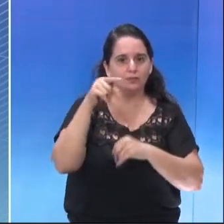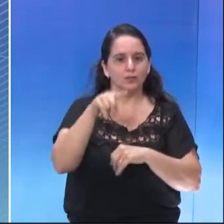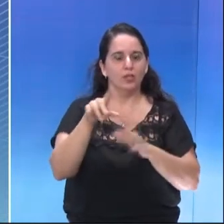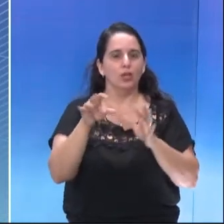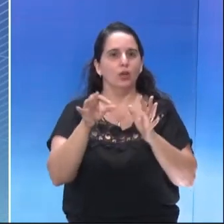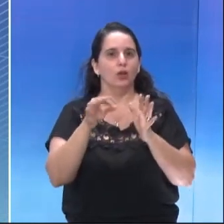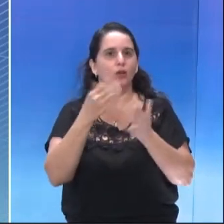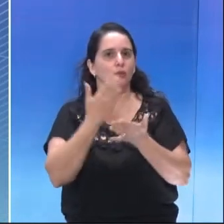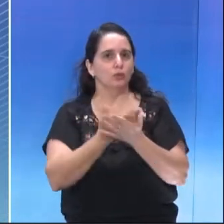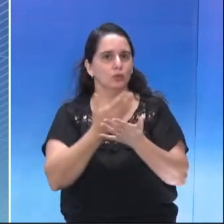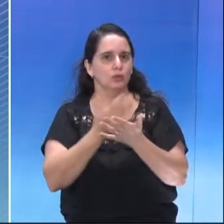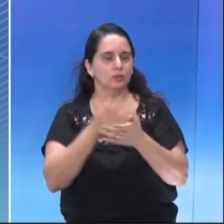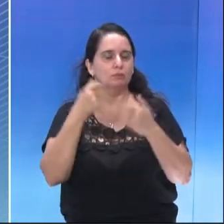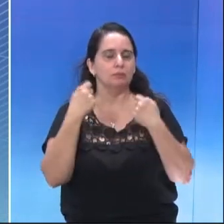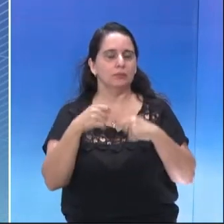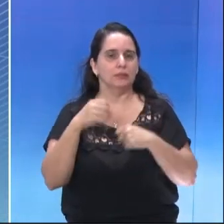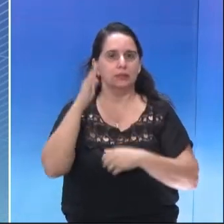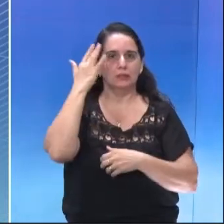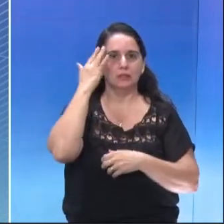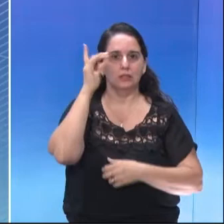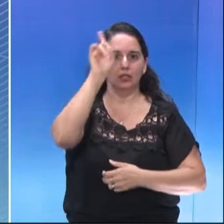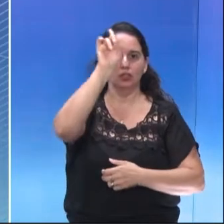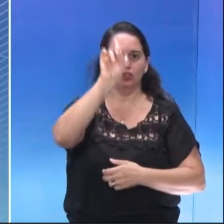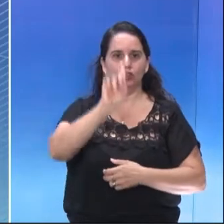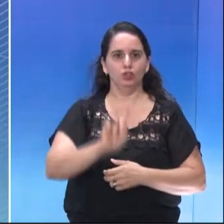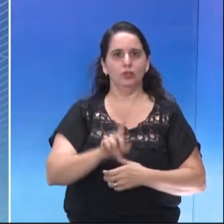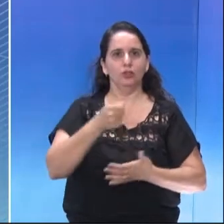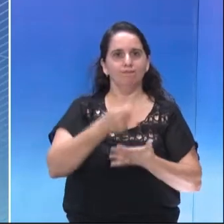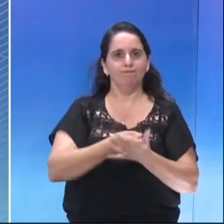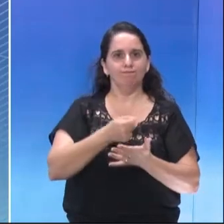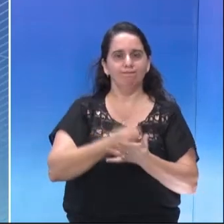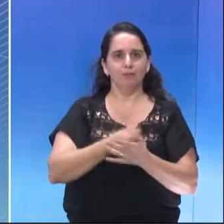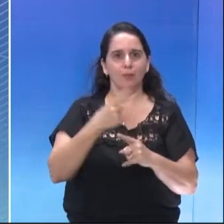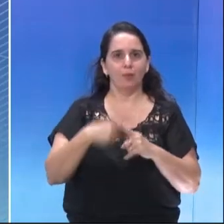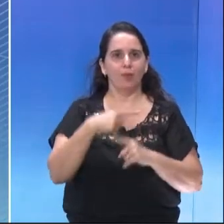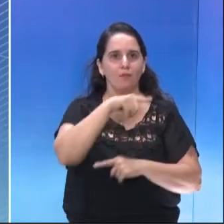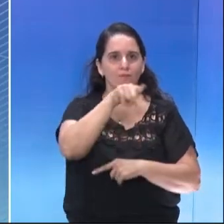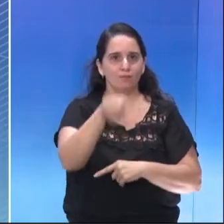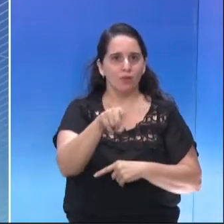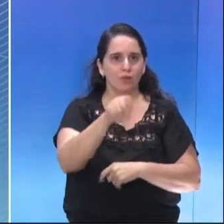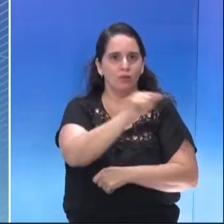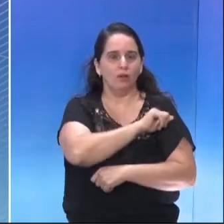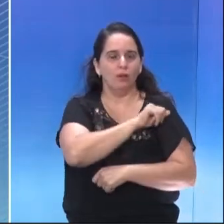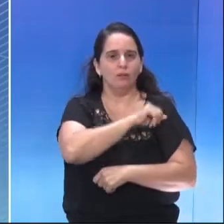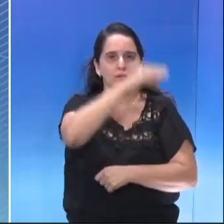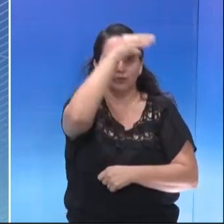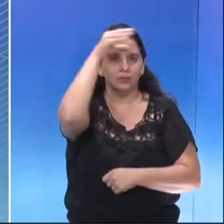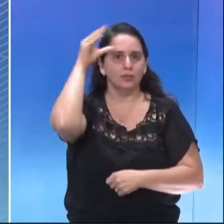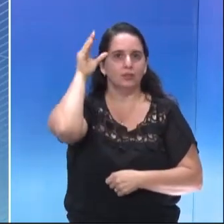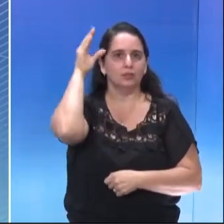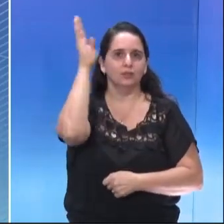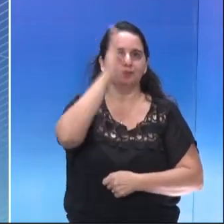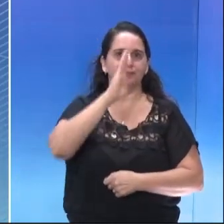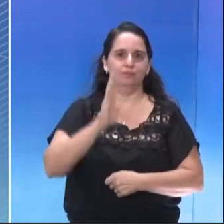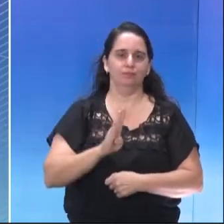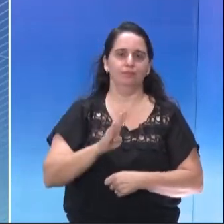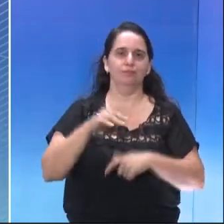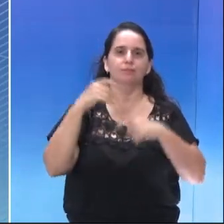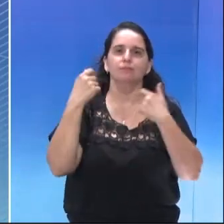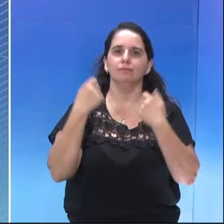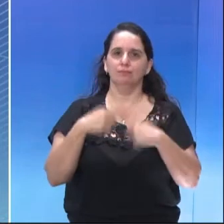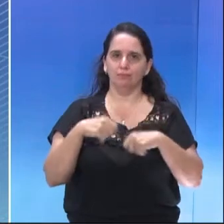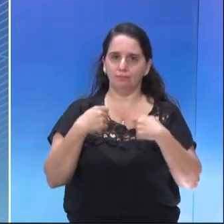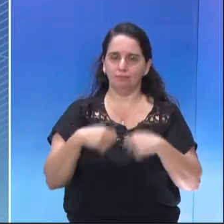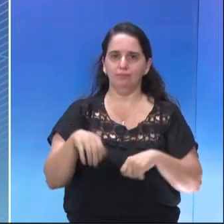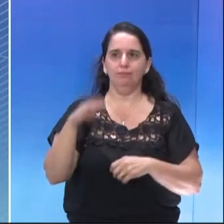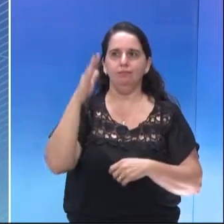tem que ter a noção de direitos e deveres. Você já é um cidadão brasileiro. Então você precisa ter essa noção